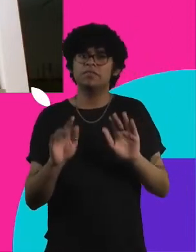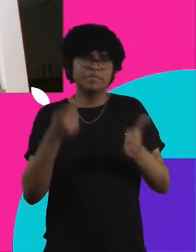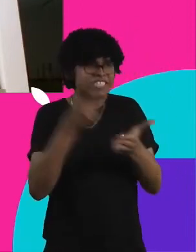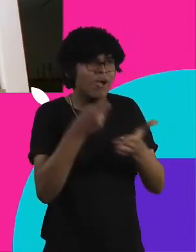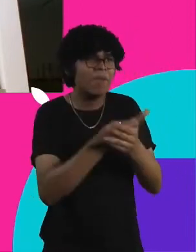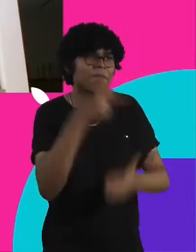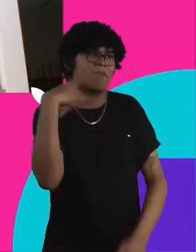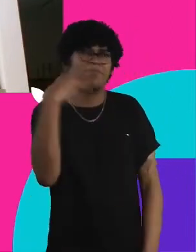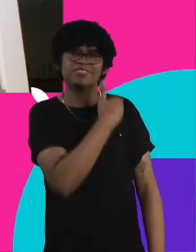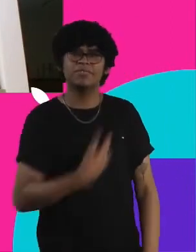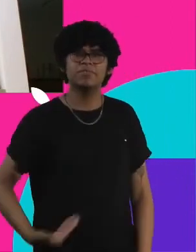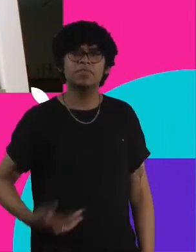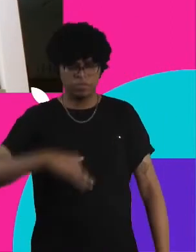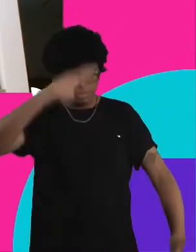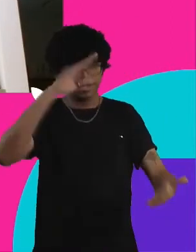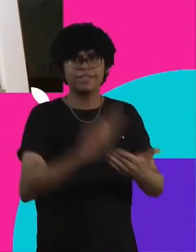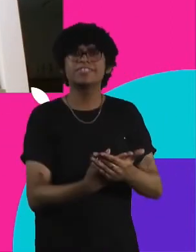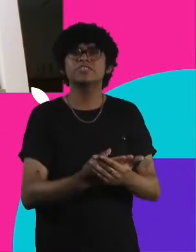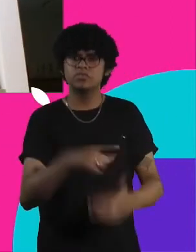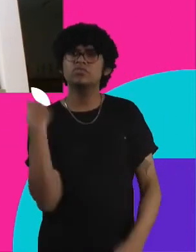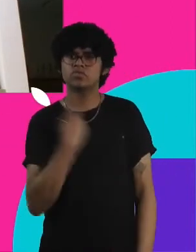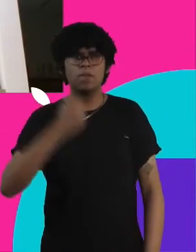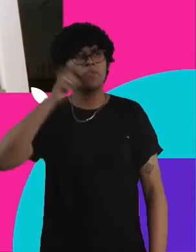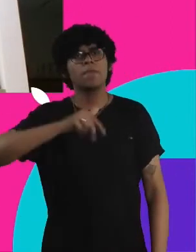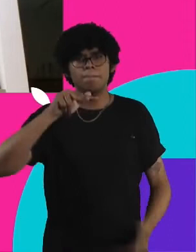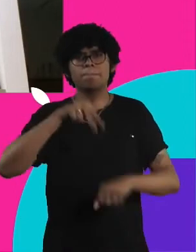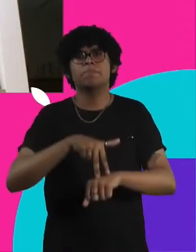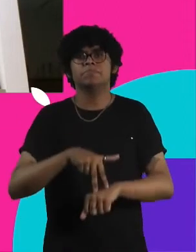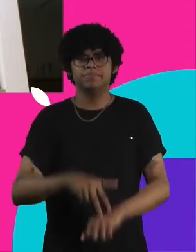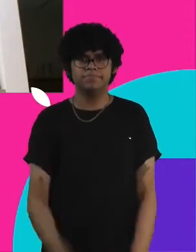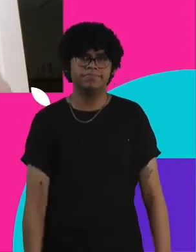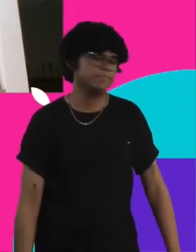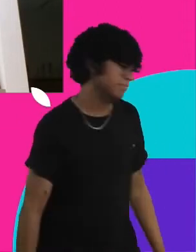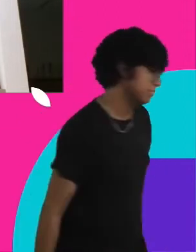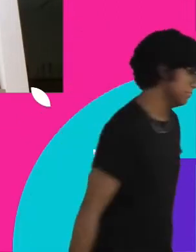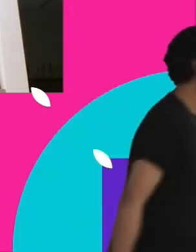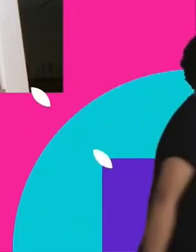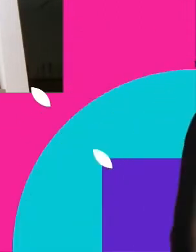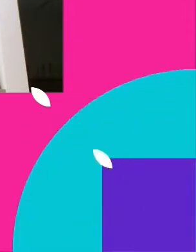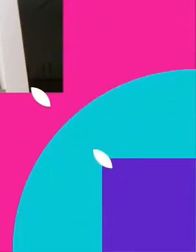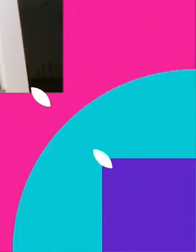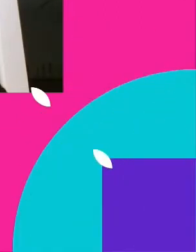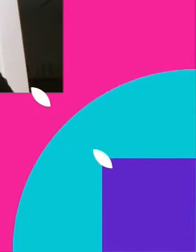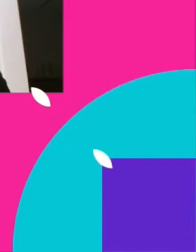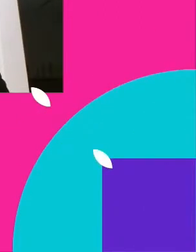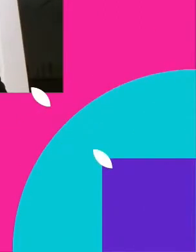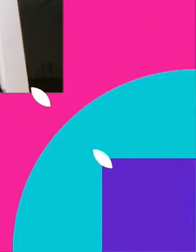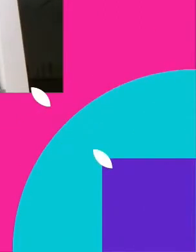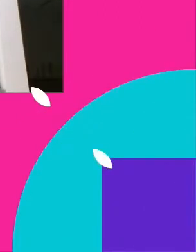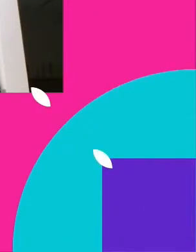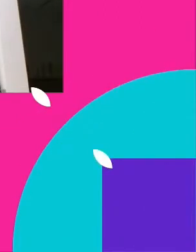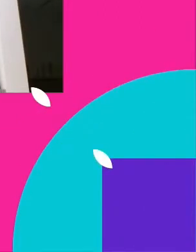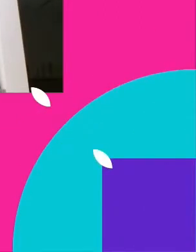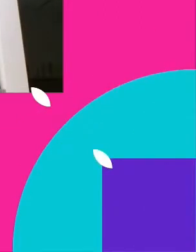pública, e eu acredito piamente que a saída está nas mulheres. É isso, mais representatividade na Desculpa se eu me política, estendi.